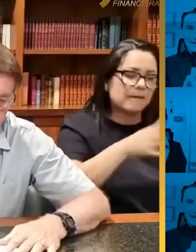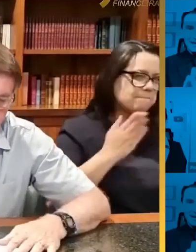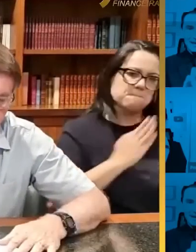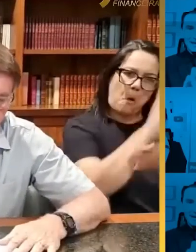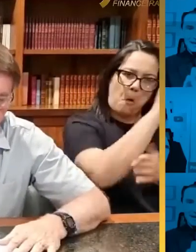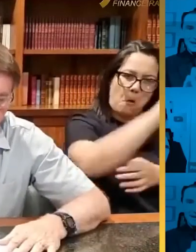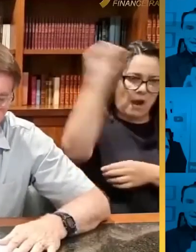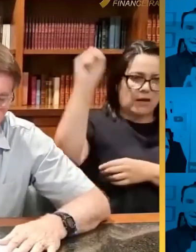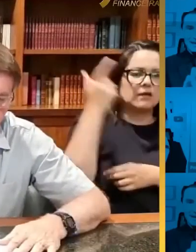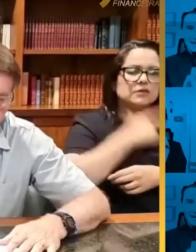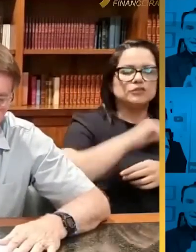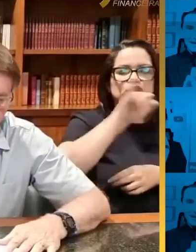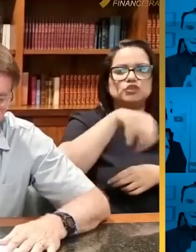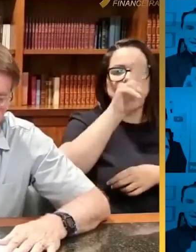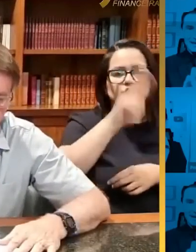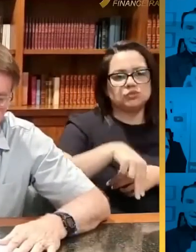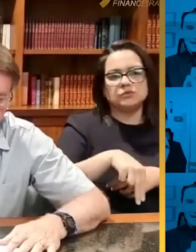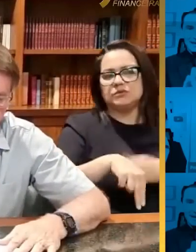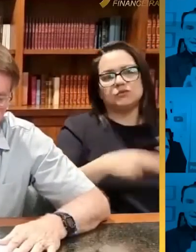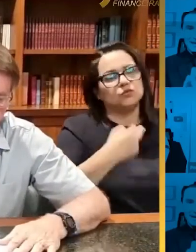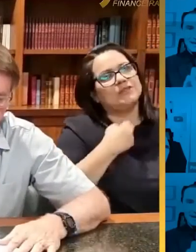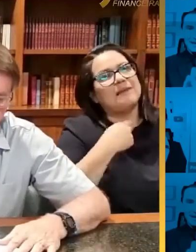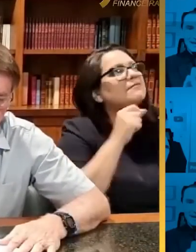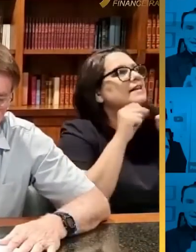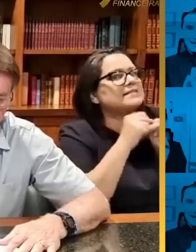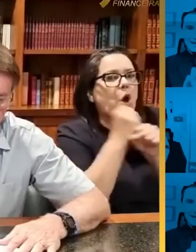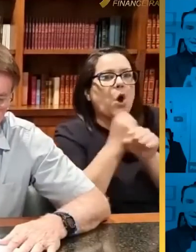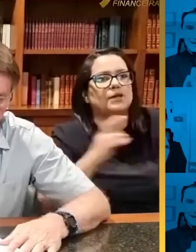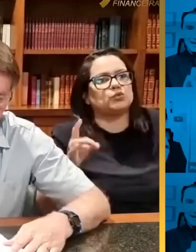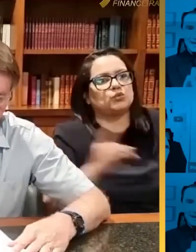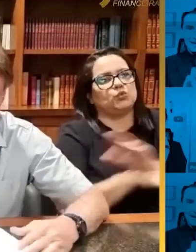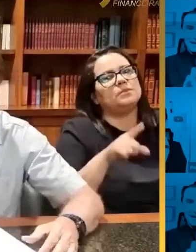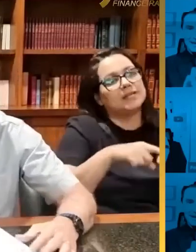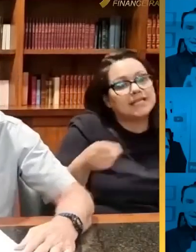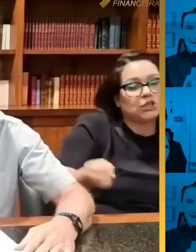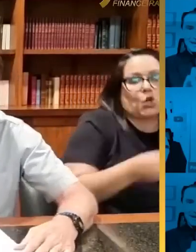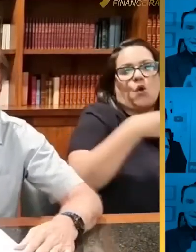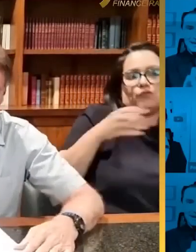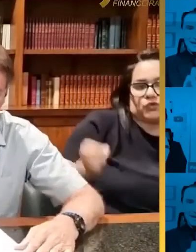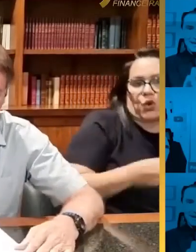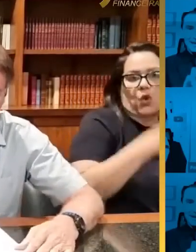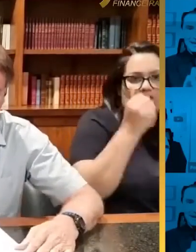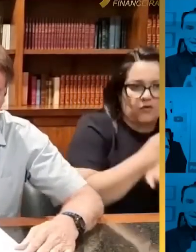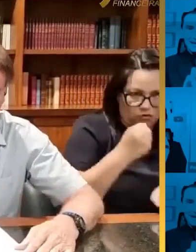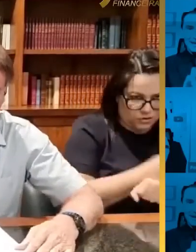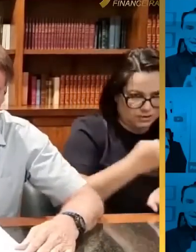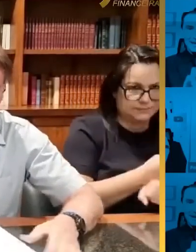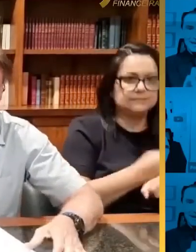junho. E zerar, a gente nunca consegue zerar, né, presidente? Está sempre entrando um passivo novo de obras. Mas o